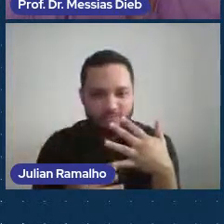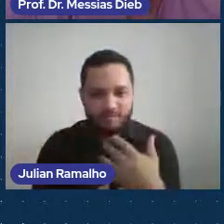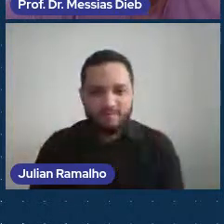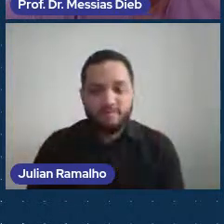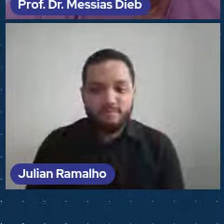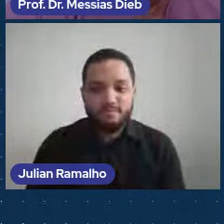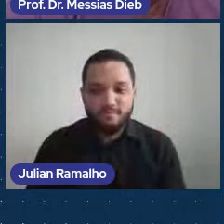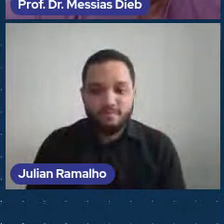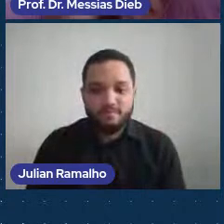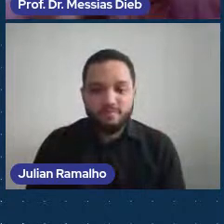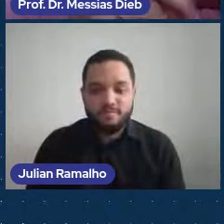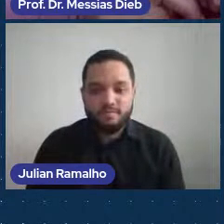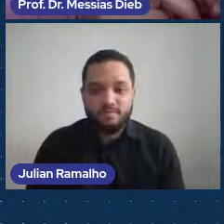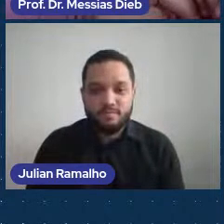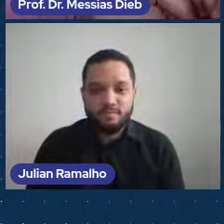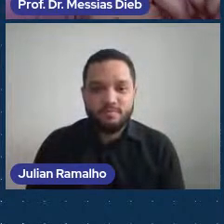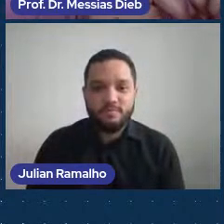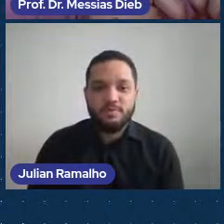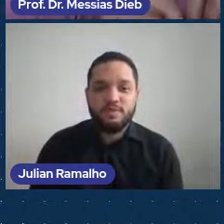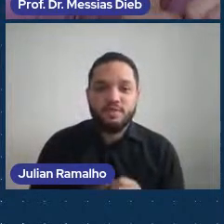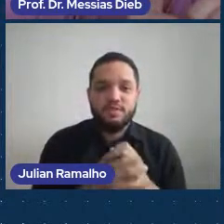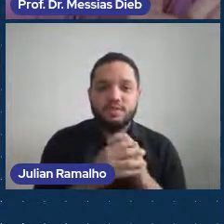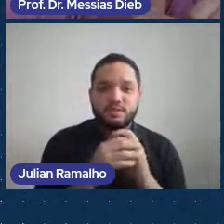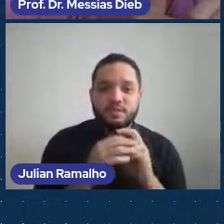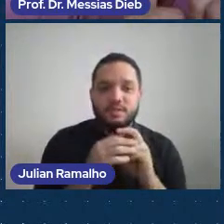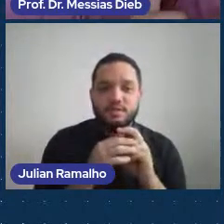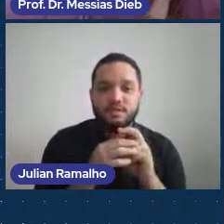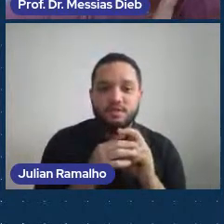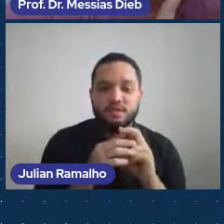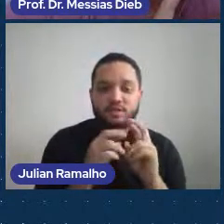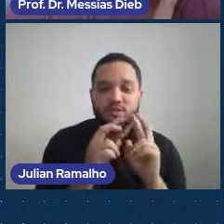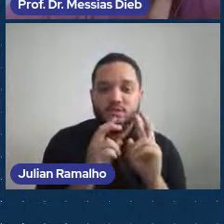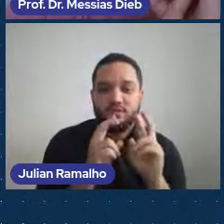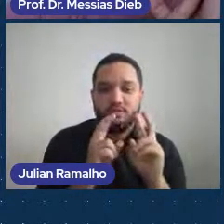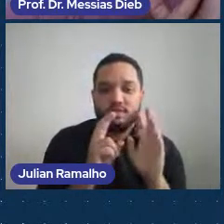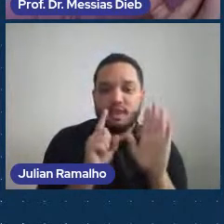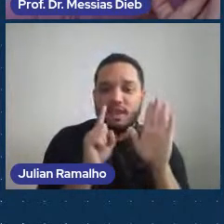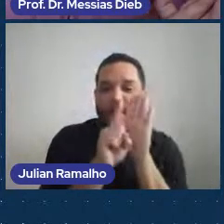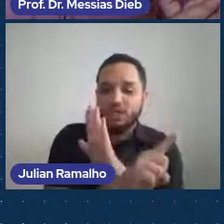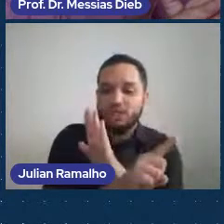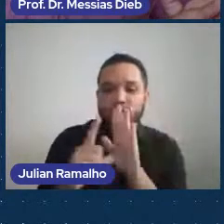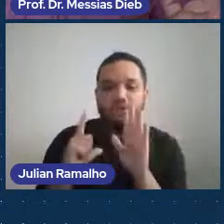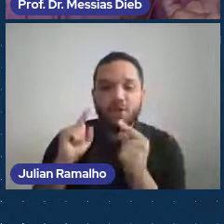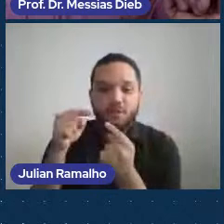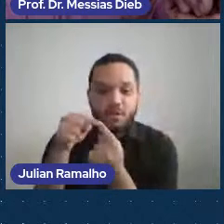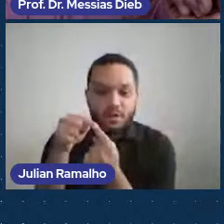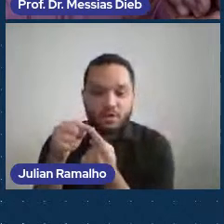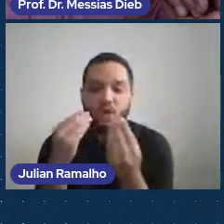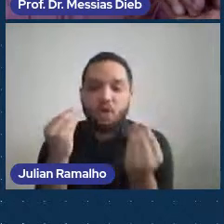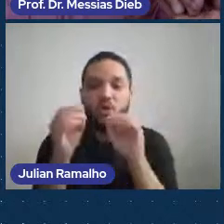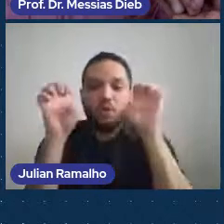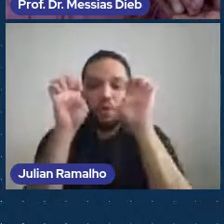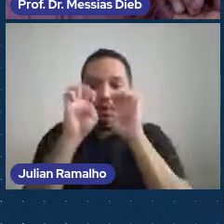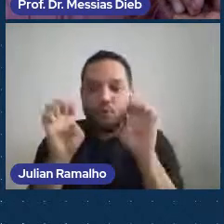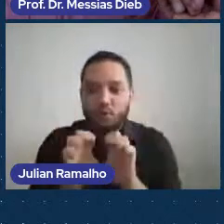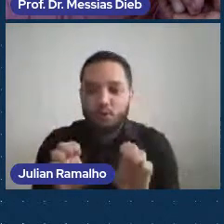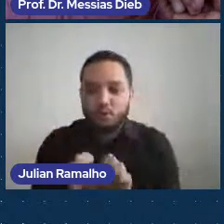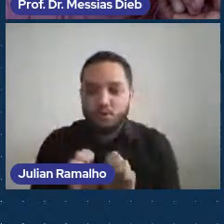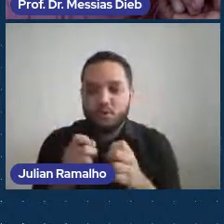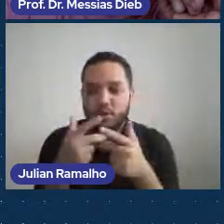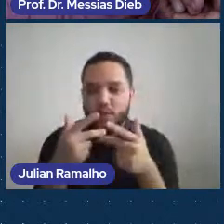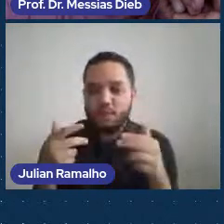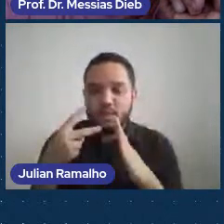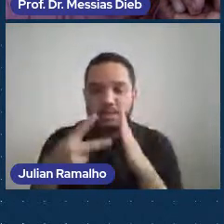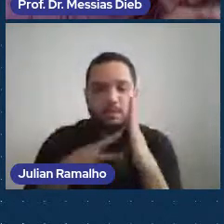e o objetivo logo em seguida. Então, na primeira questão específica que foi proposta, como se estruturam os elementos simbólicos da